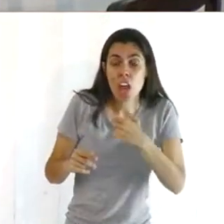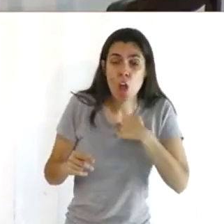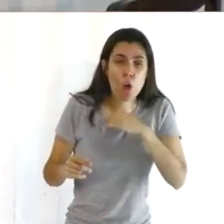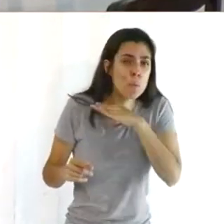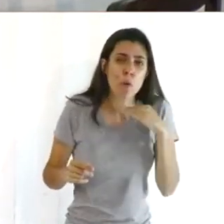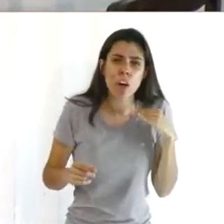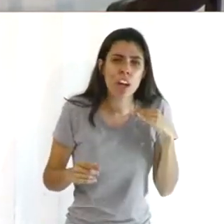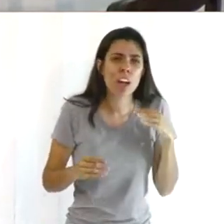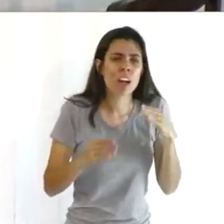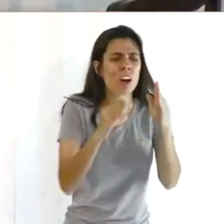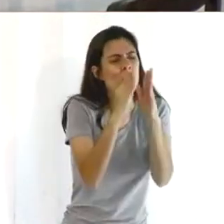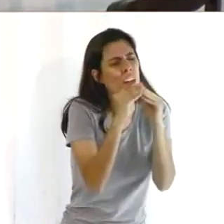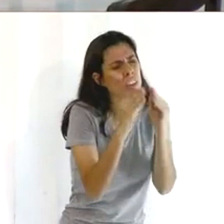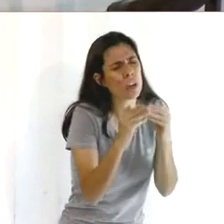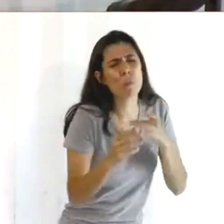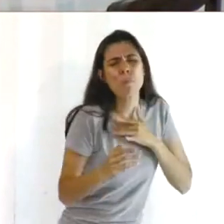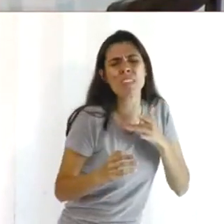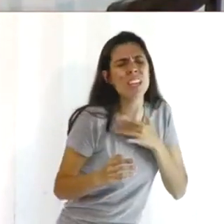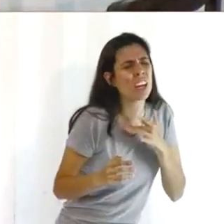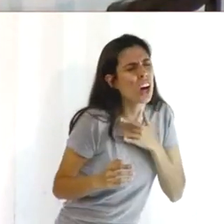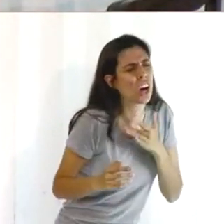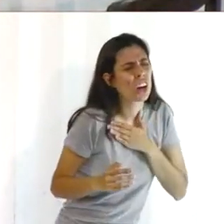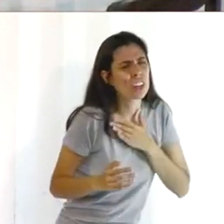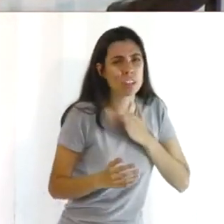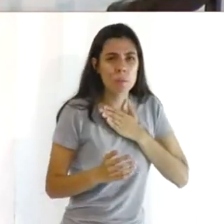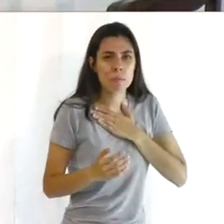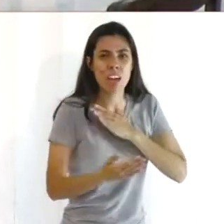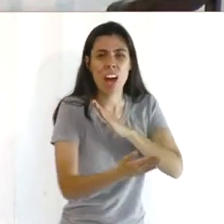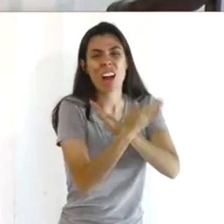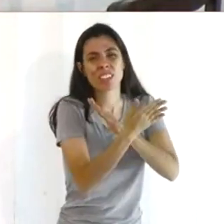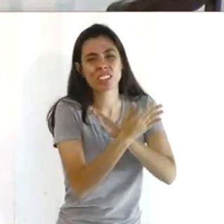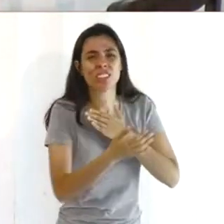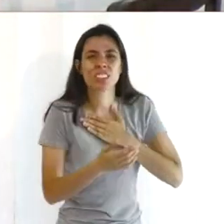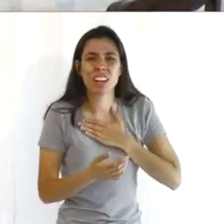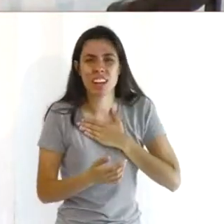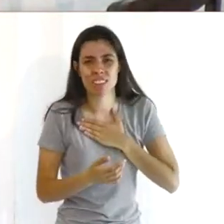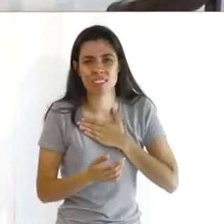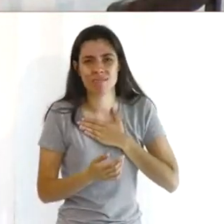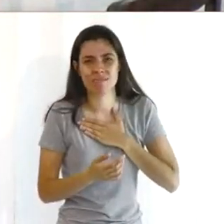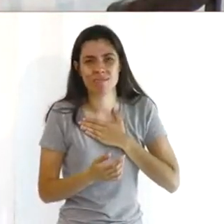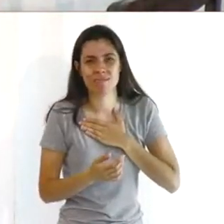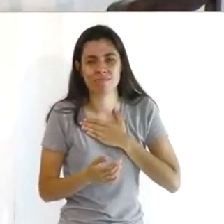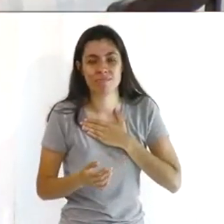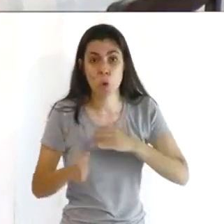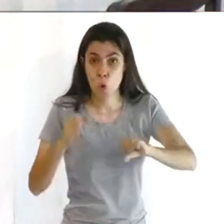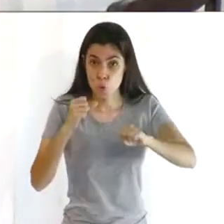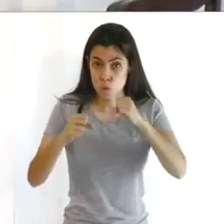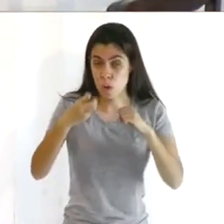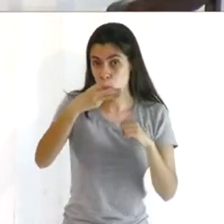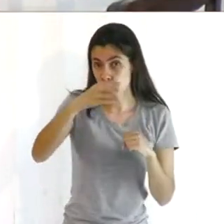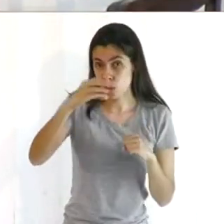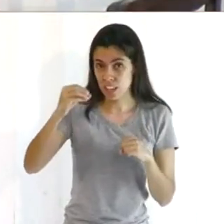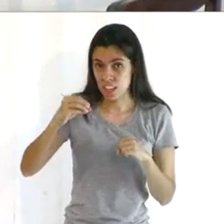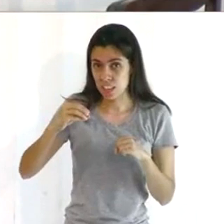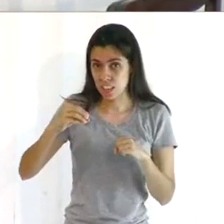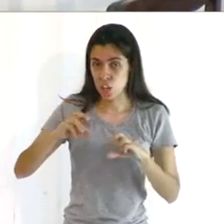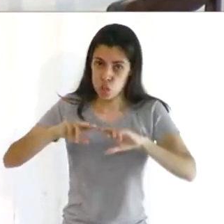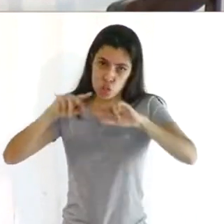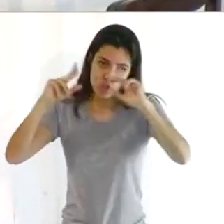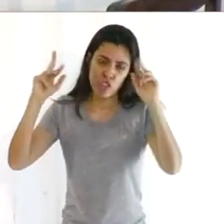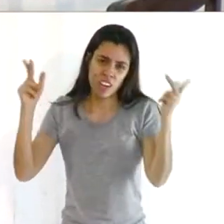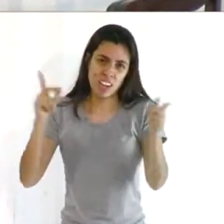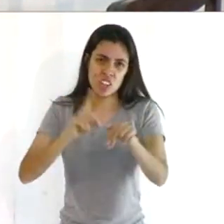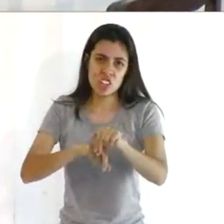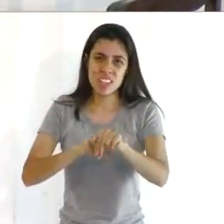auxílio. Certamente, irmãos, Davi estava aqui nessa outra situação, lá no Salmo 30, também clamando